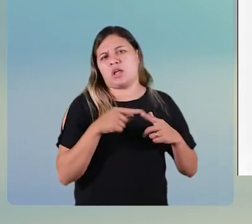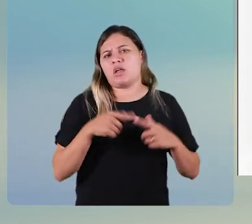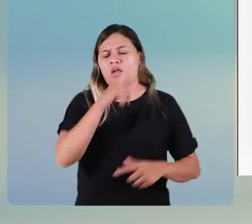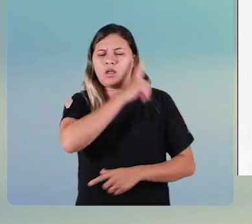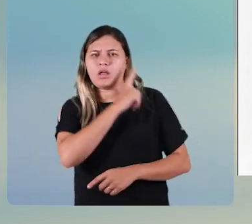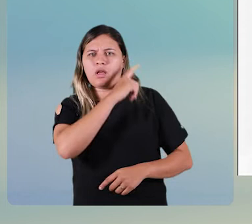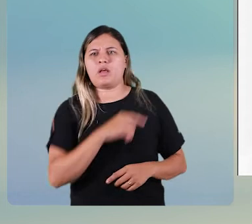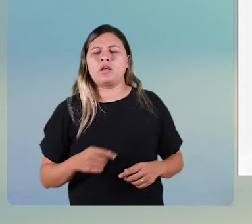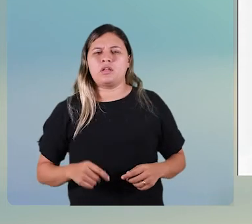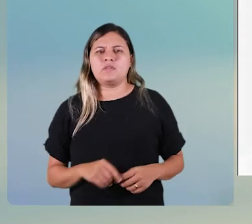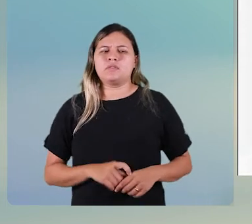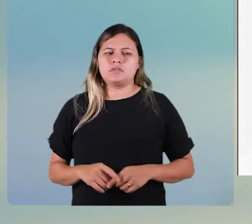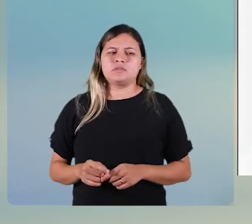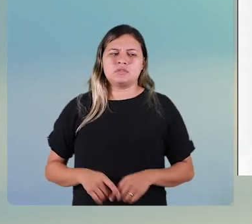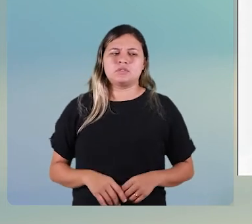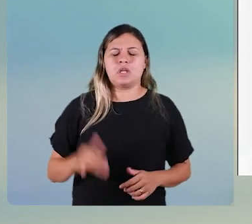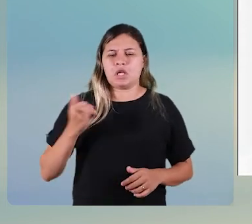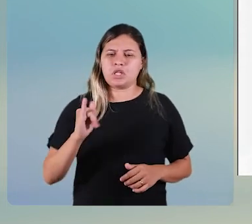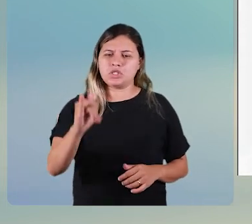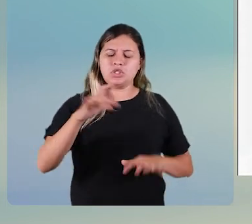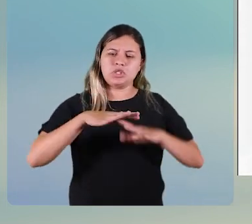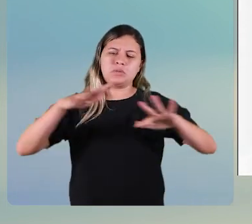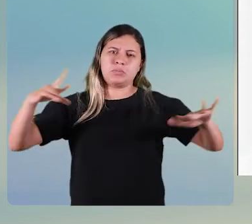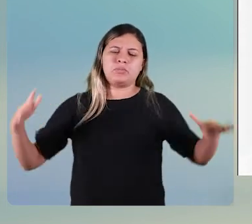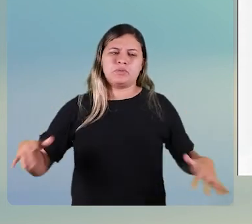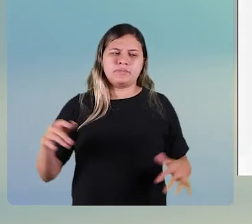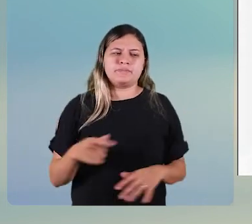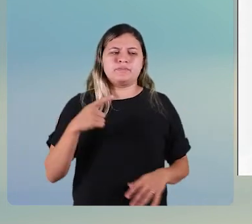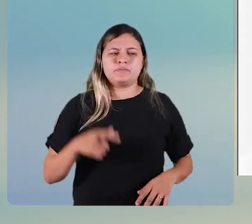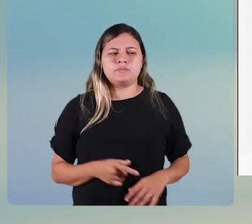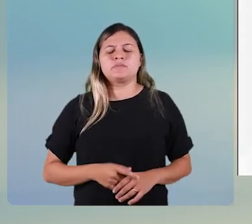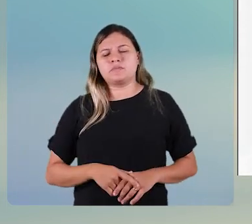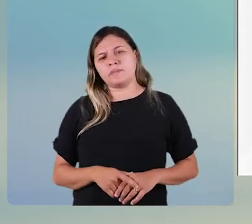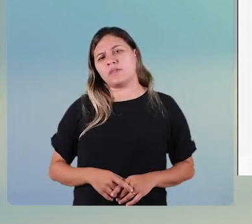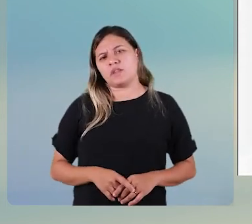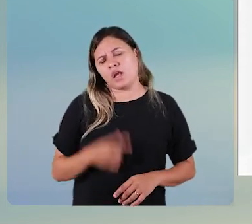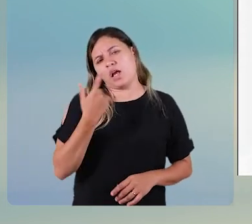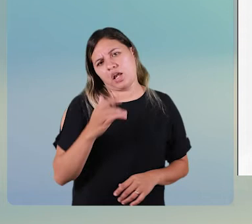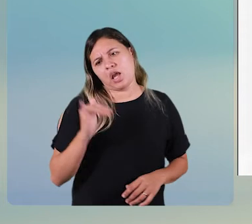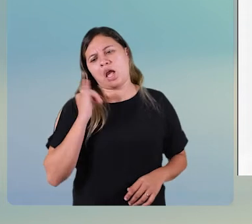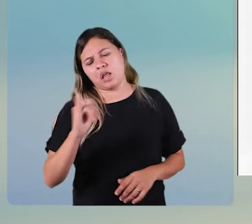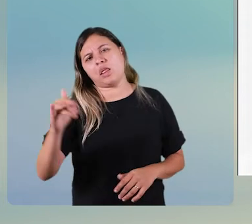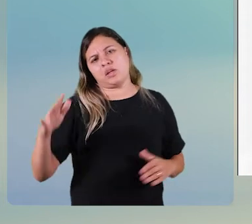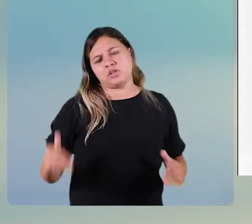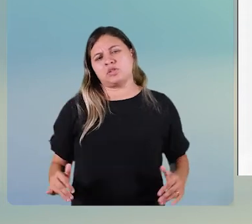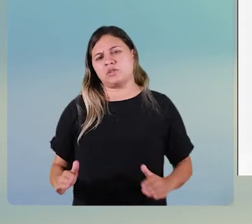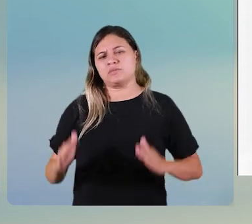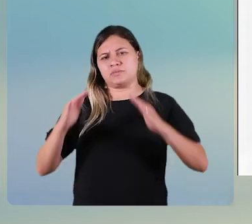libera nêutrons e energia. E aí é isso aí que vai ser utilizado na geração de